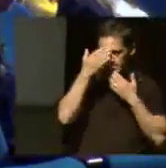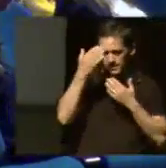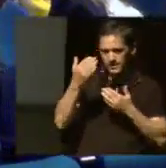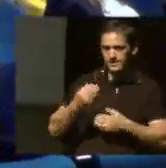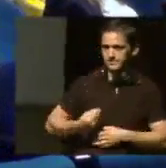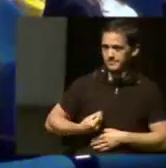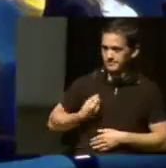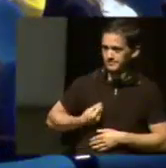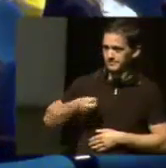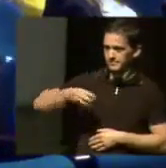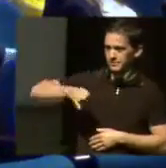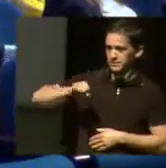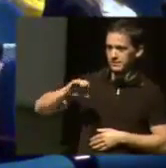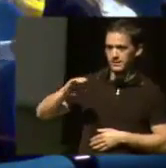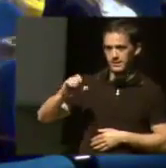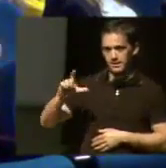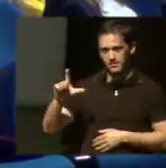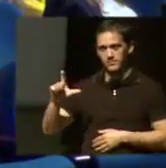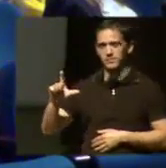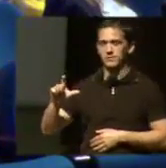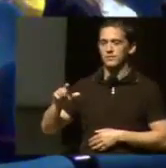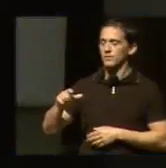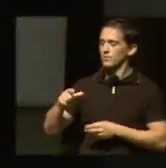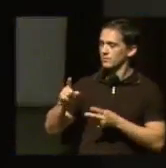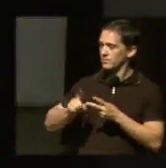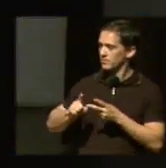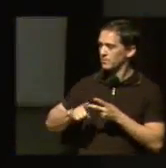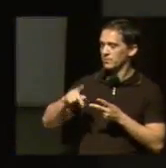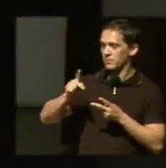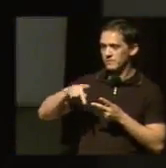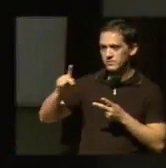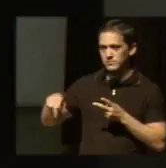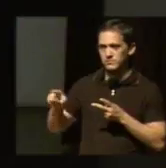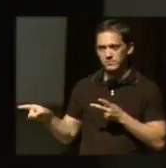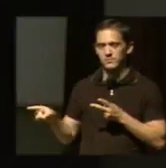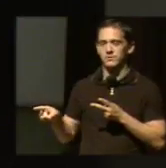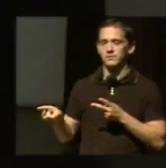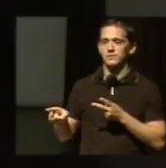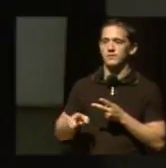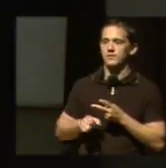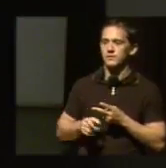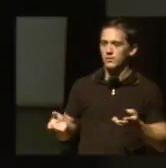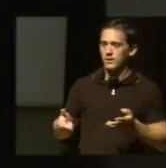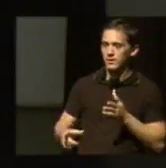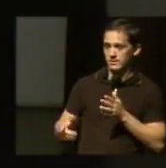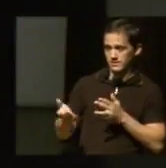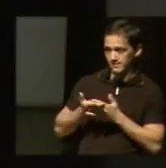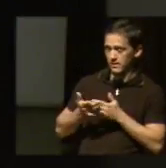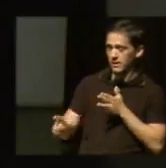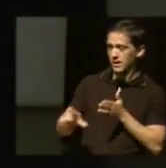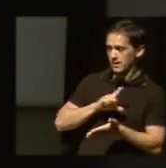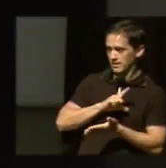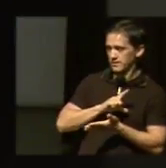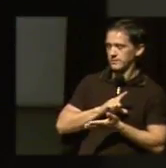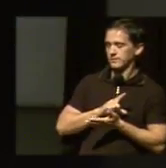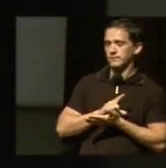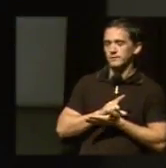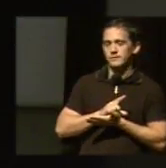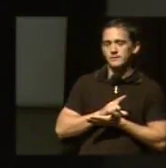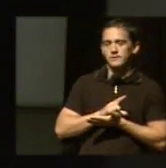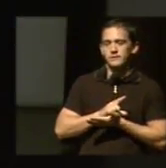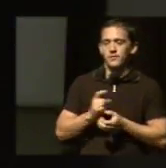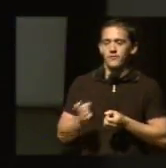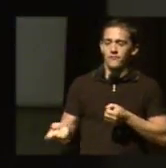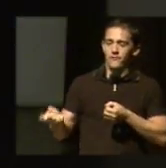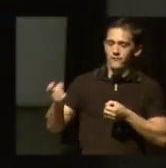Dr. Michael Doll e Dr. Johannes Doll. Antes de sairmos para o intervalo do almoço, lembramos que nós